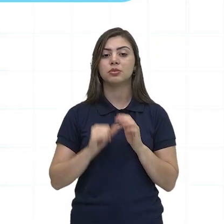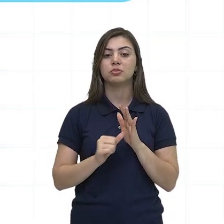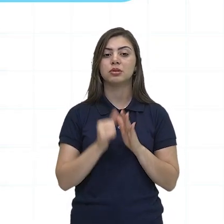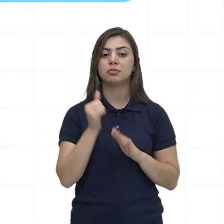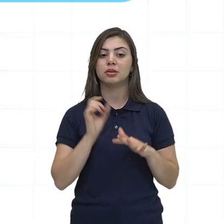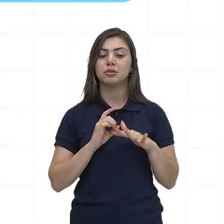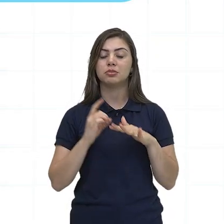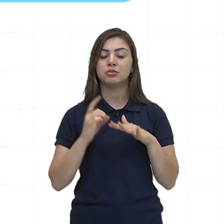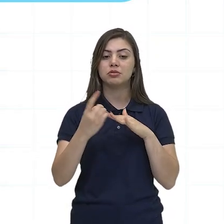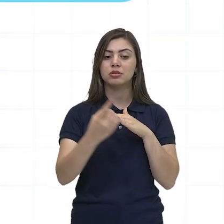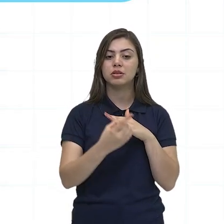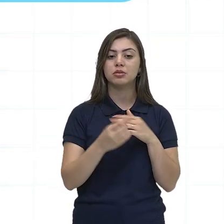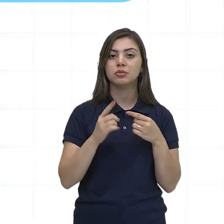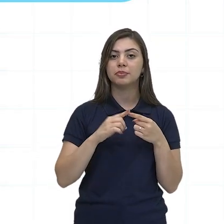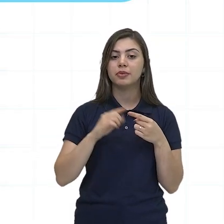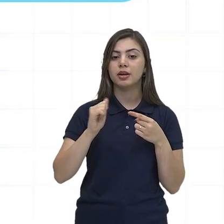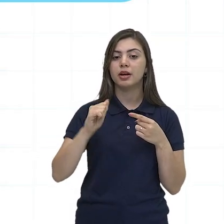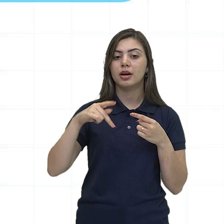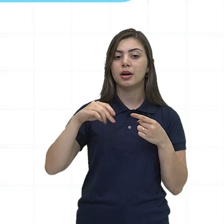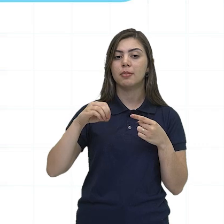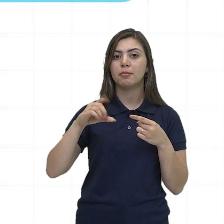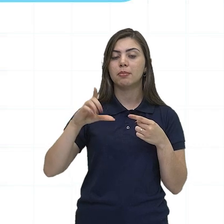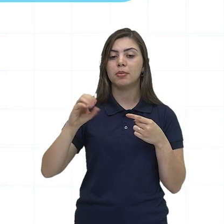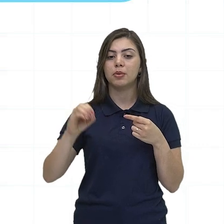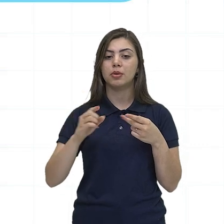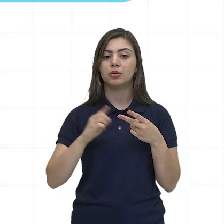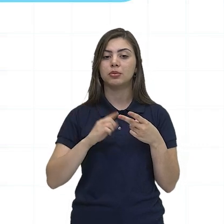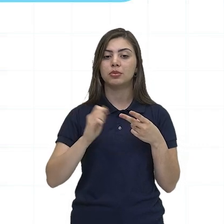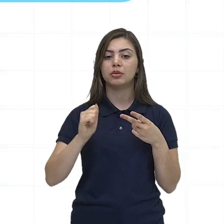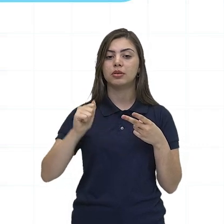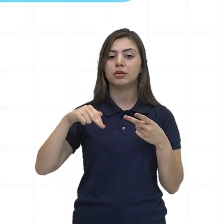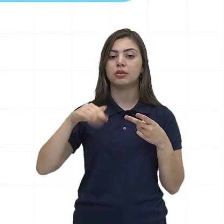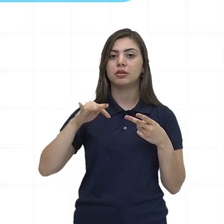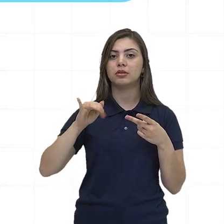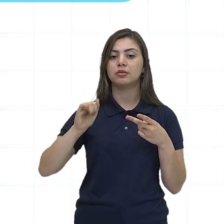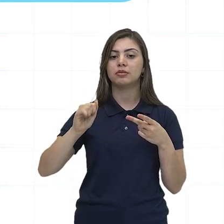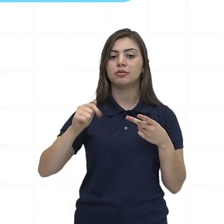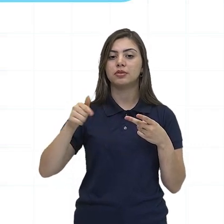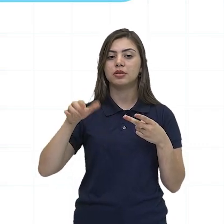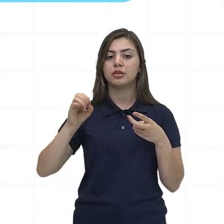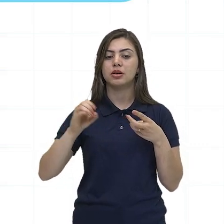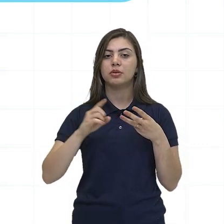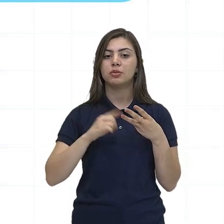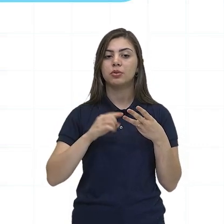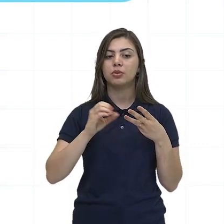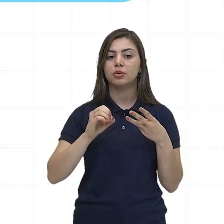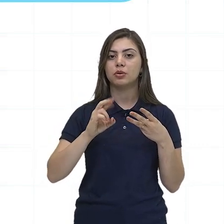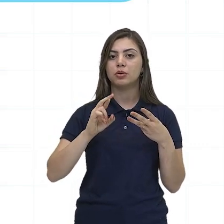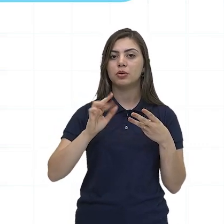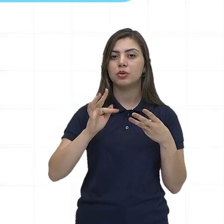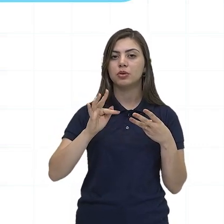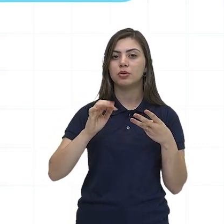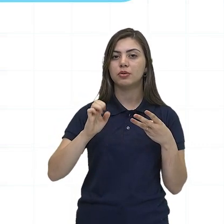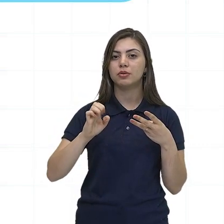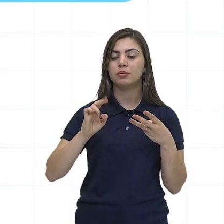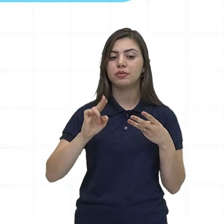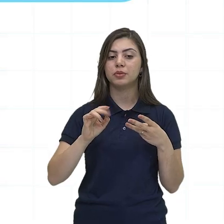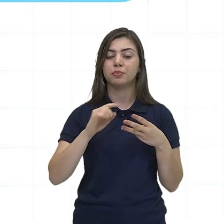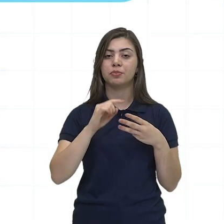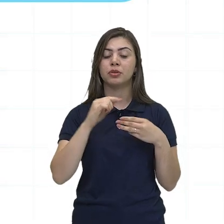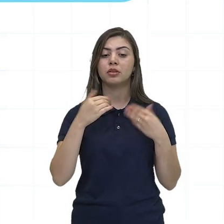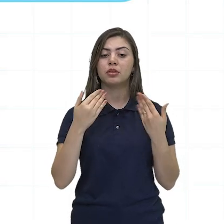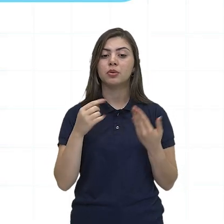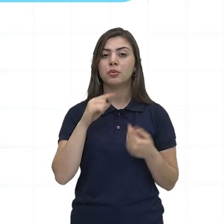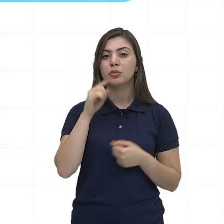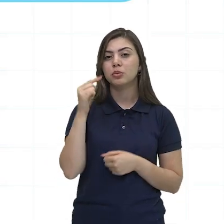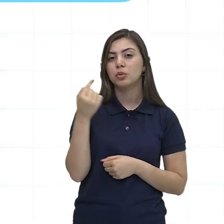e semideuses Apolo, Anfião e Orfeu. Acreditavam que a